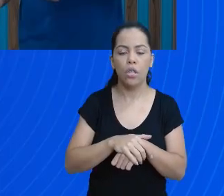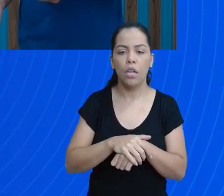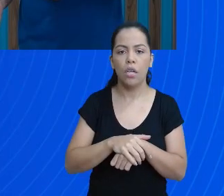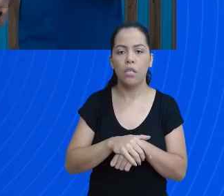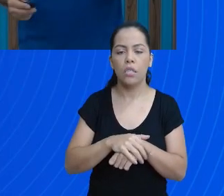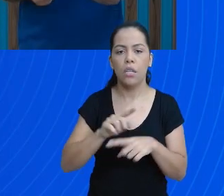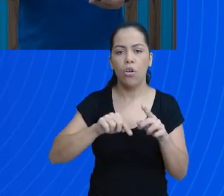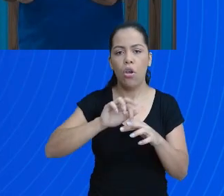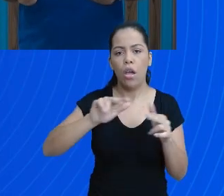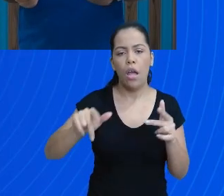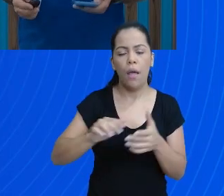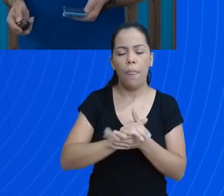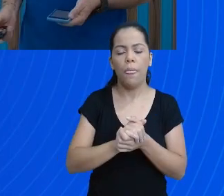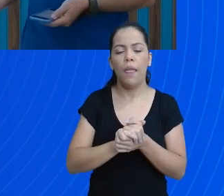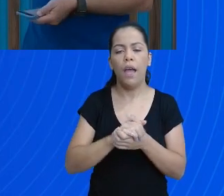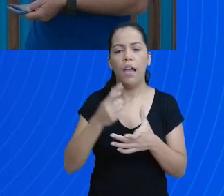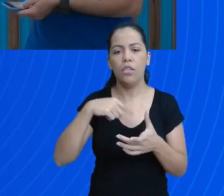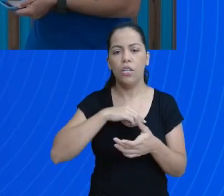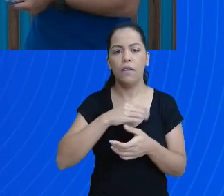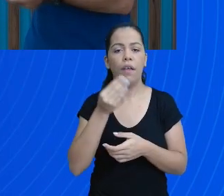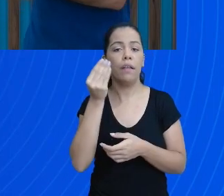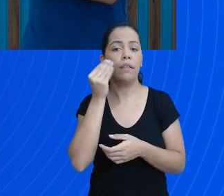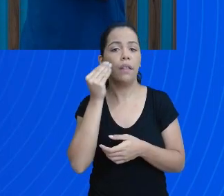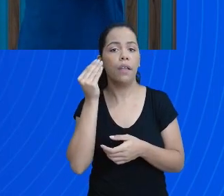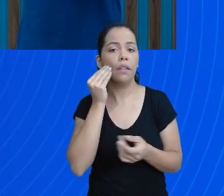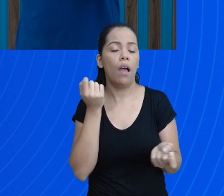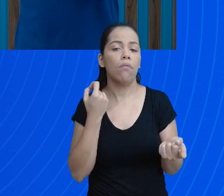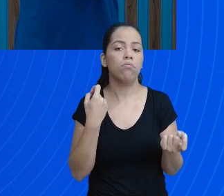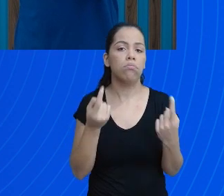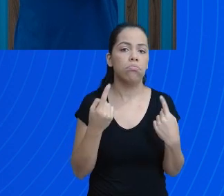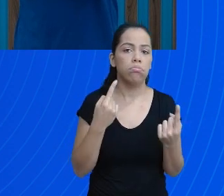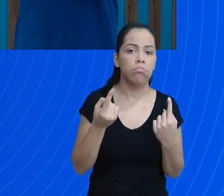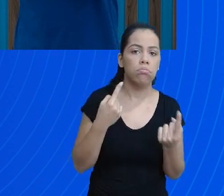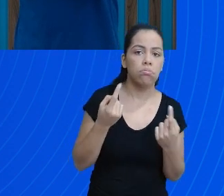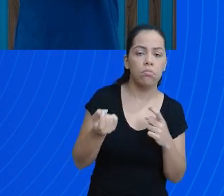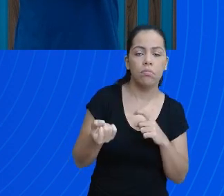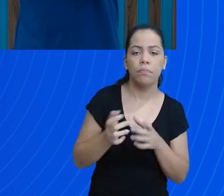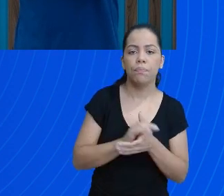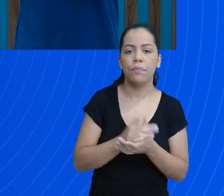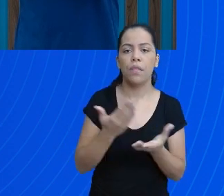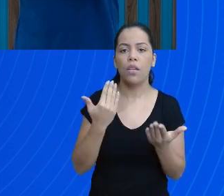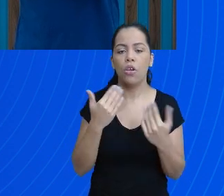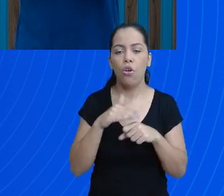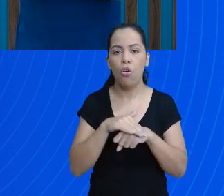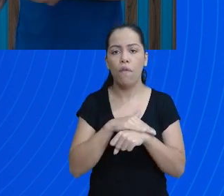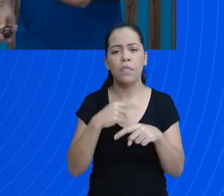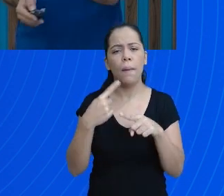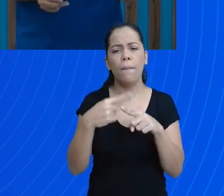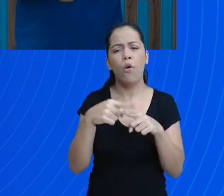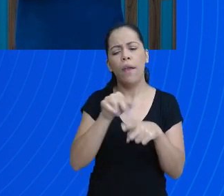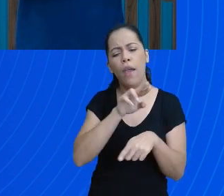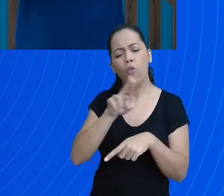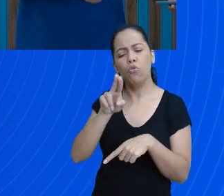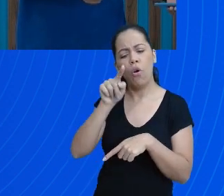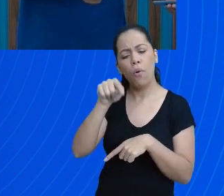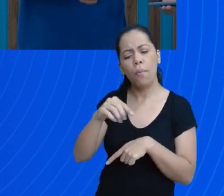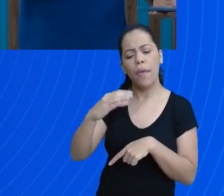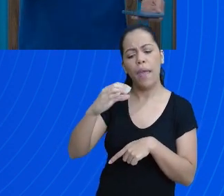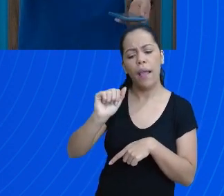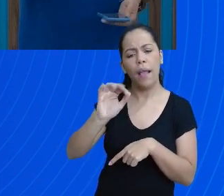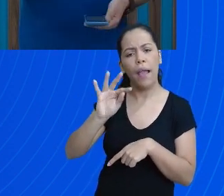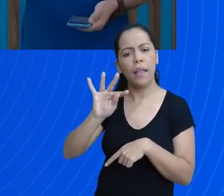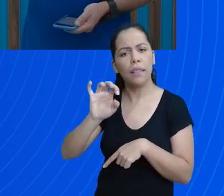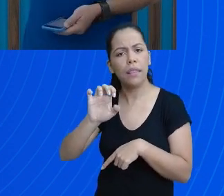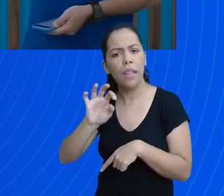outra situação, tentar discutir. Se você tiver dúvida, por que a gente chamou, por que hipotenusa se chama hipotenusa, por que cateto se chama